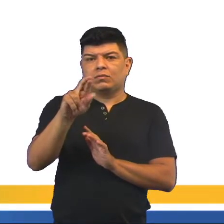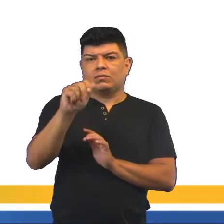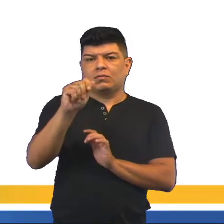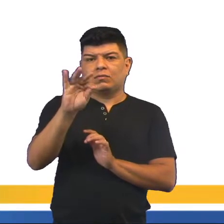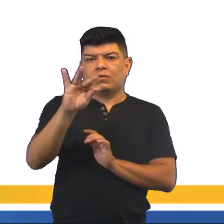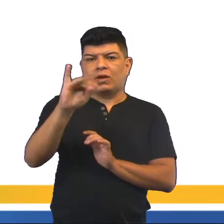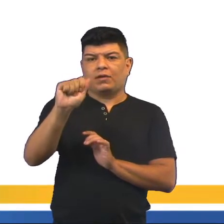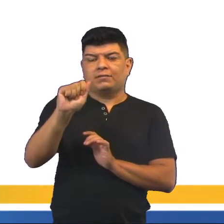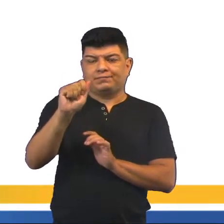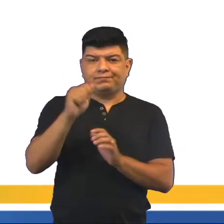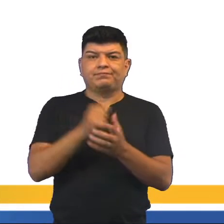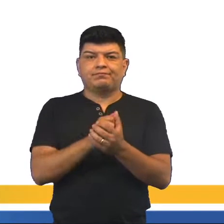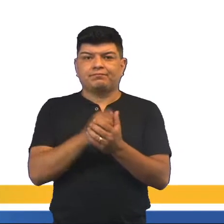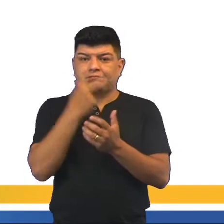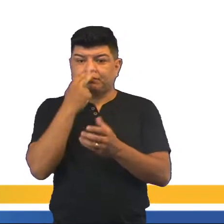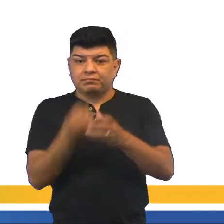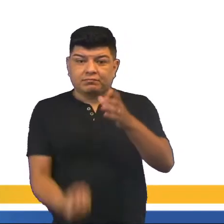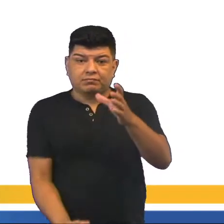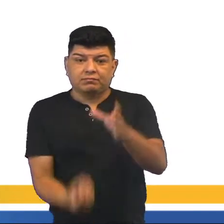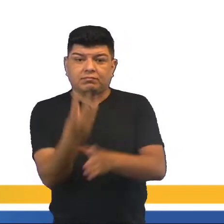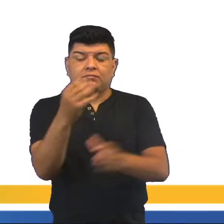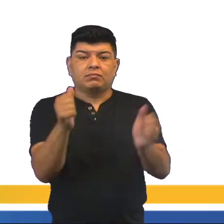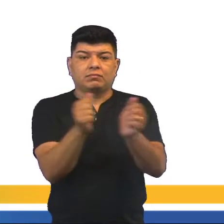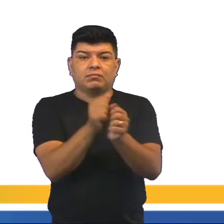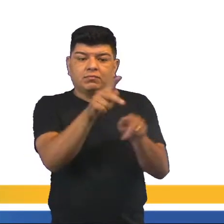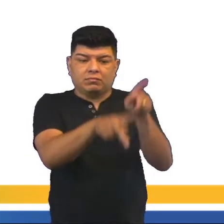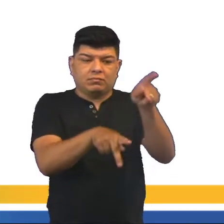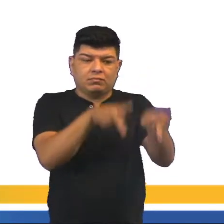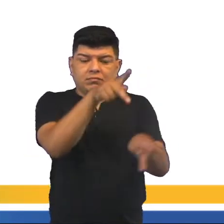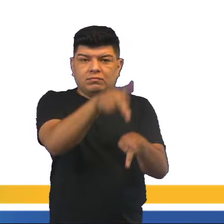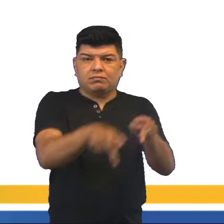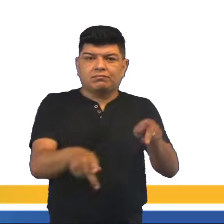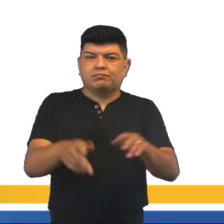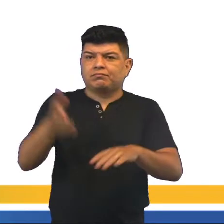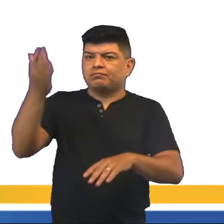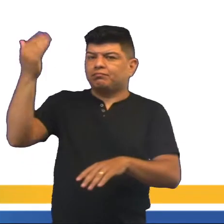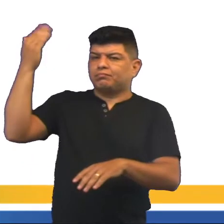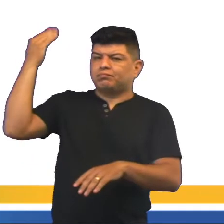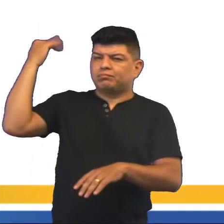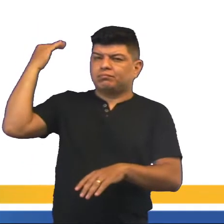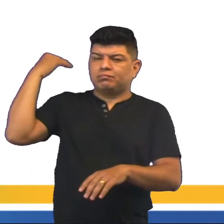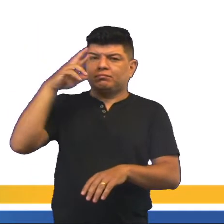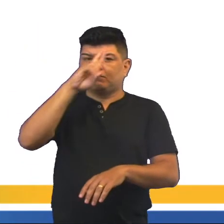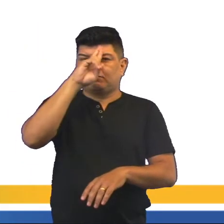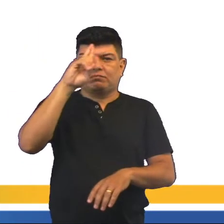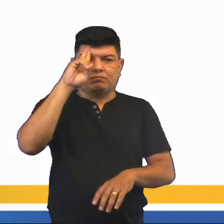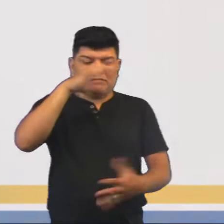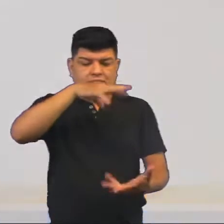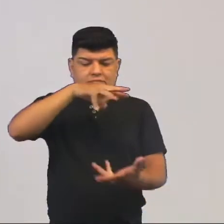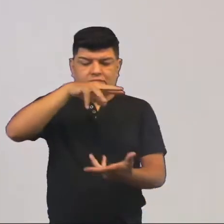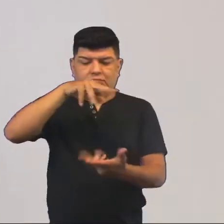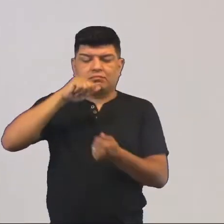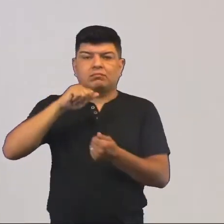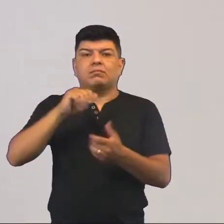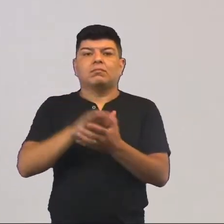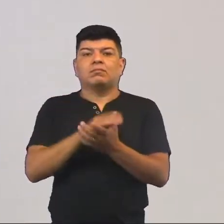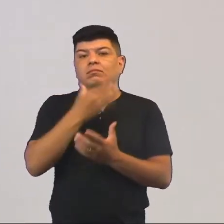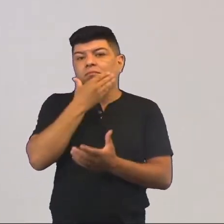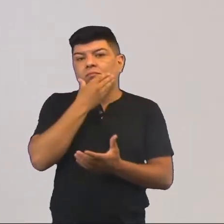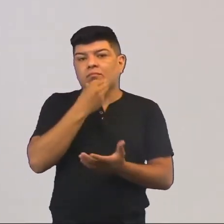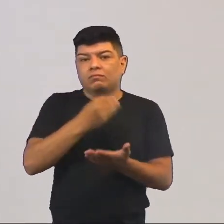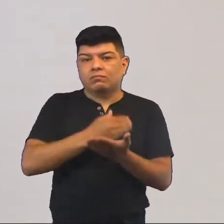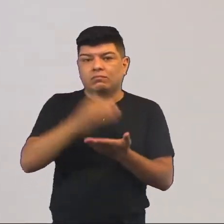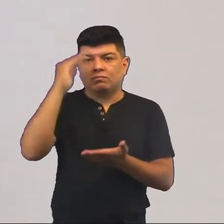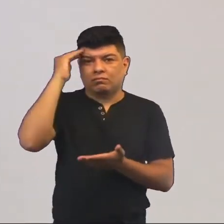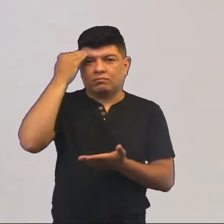junto com a civilização, né? Desde a pré-história, com a história humana, né? Quando o homem começou